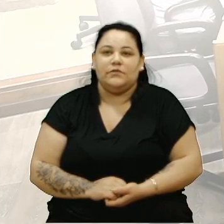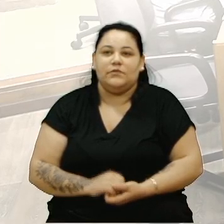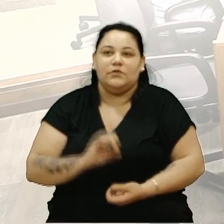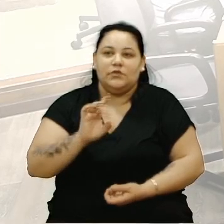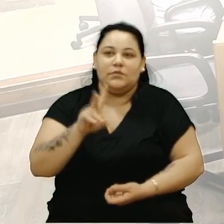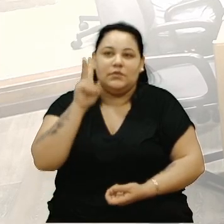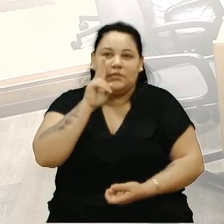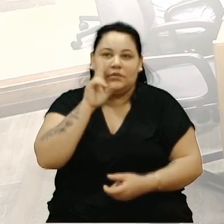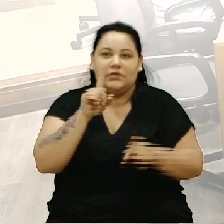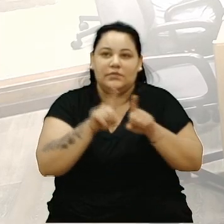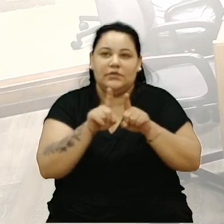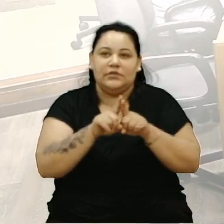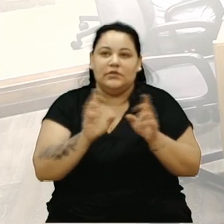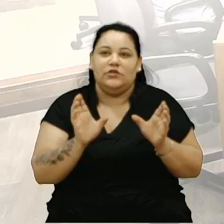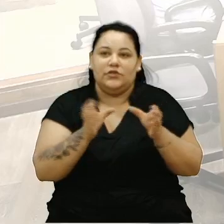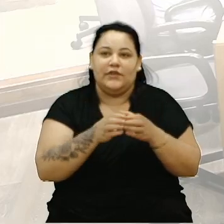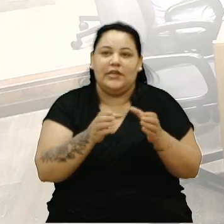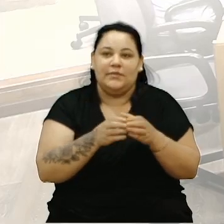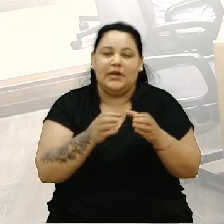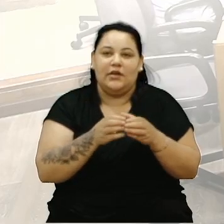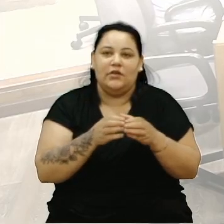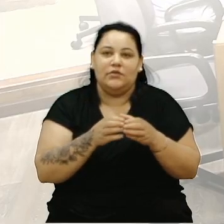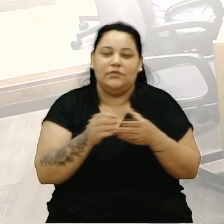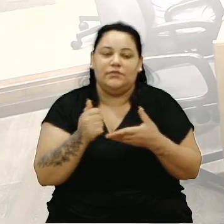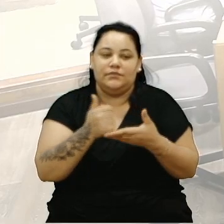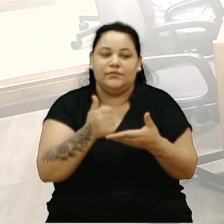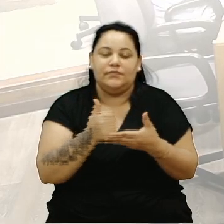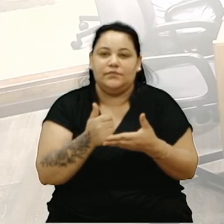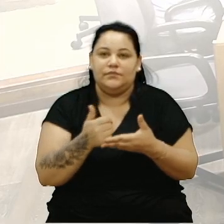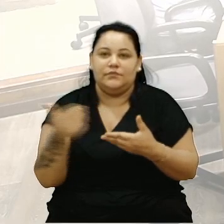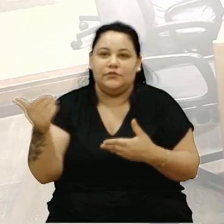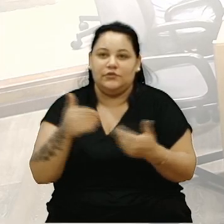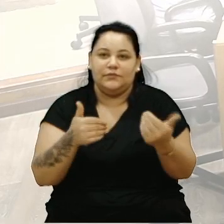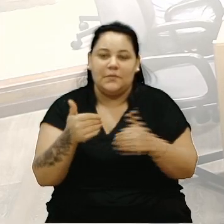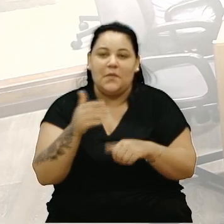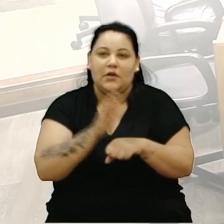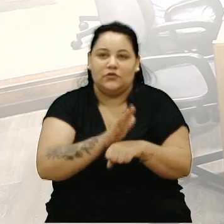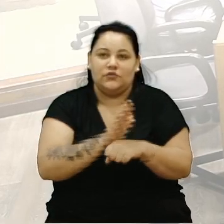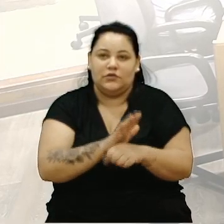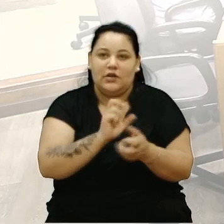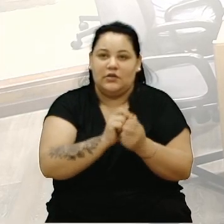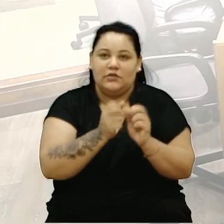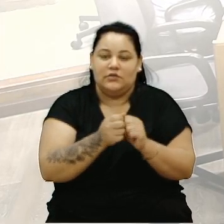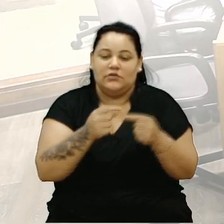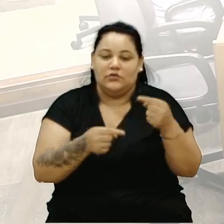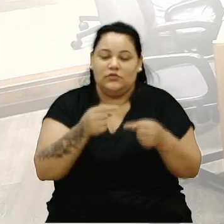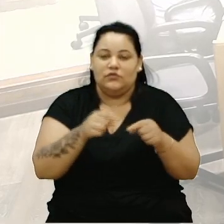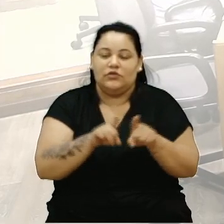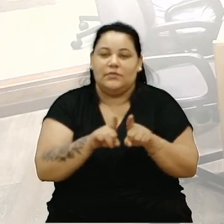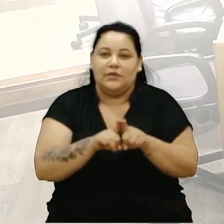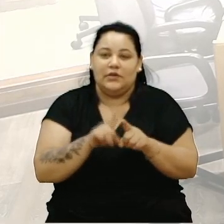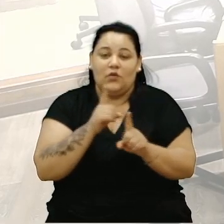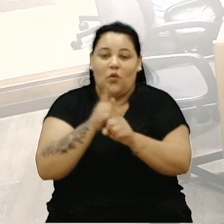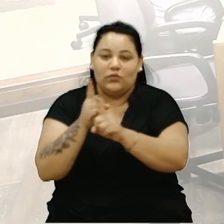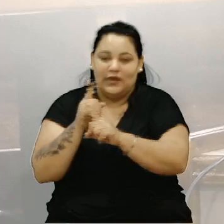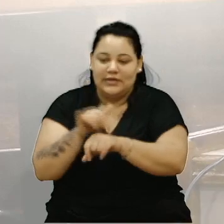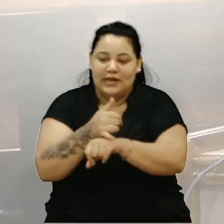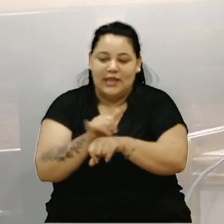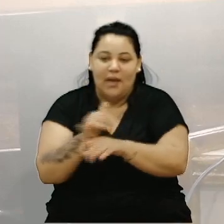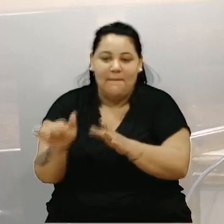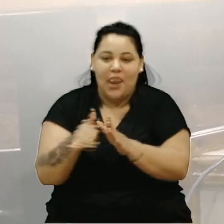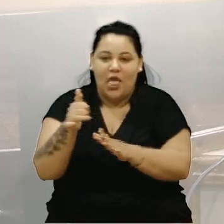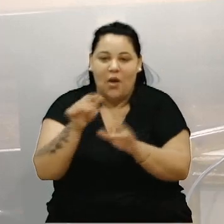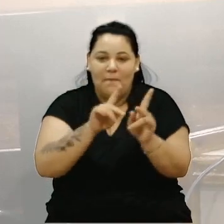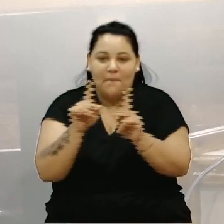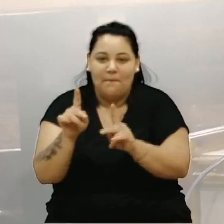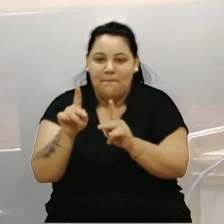frente parlamentar que vem para ajudar os artesãos, né, discuti-lo, achar a forma melhor para que eles